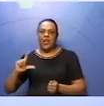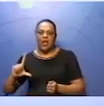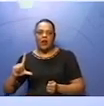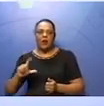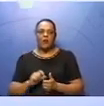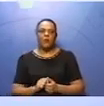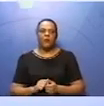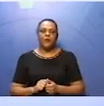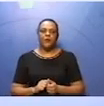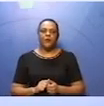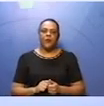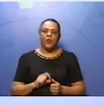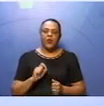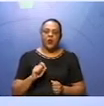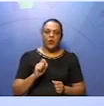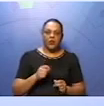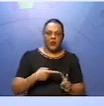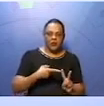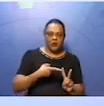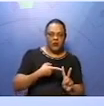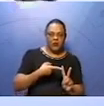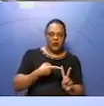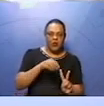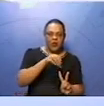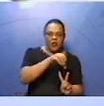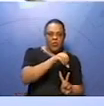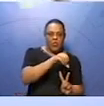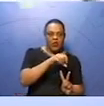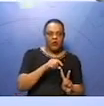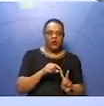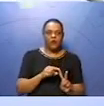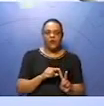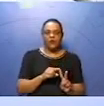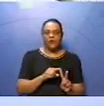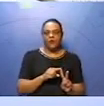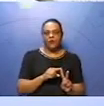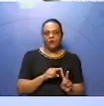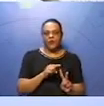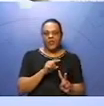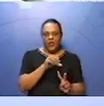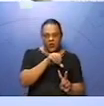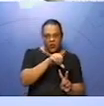esse índice aqui, o 9, e o expoente, se eles forem